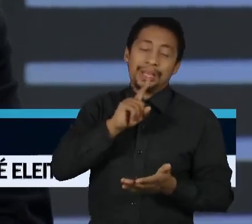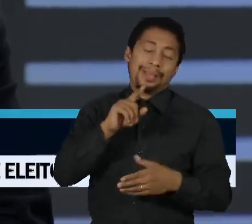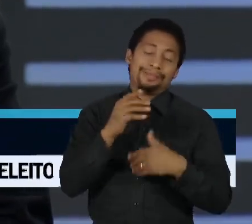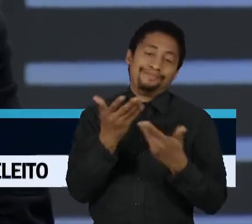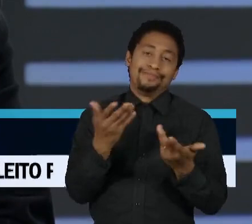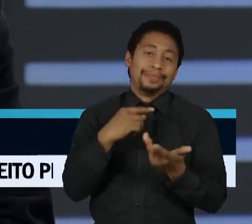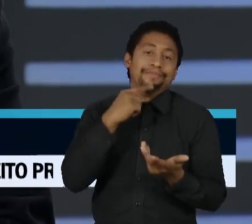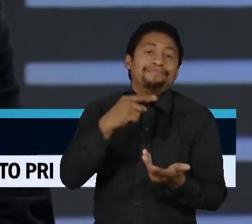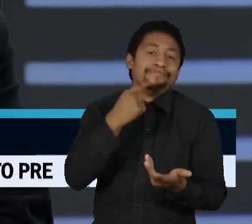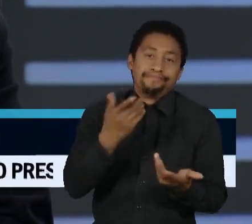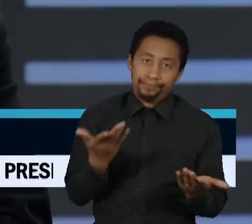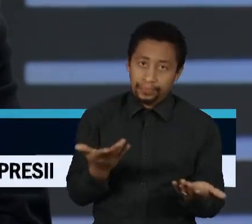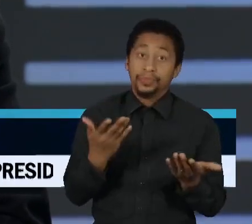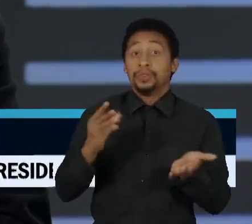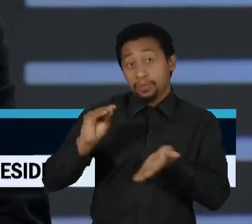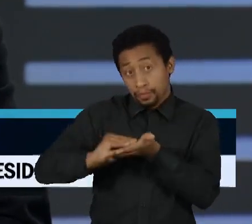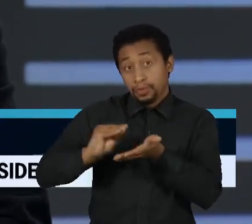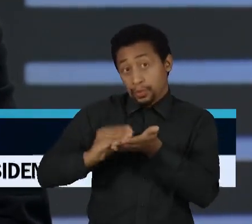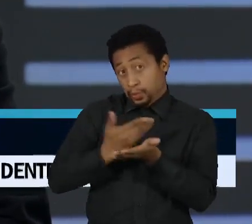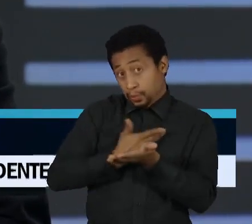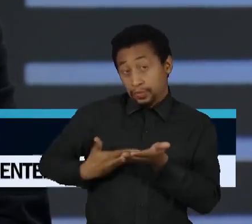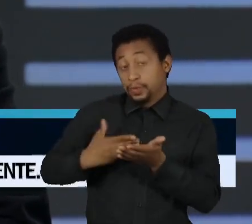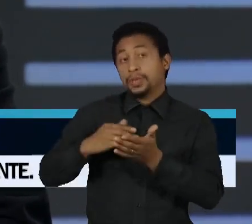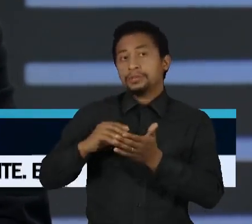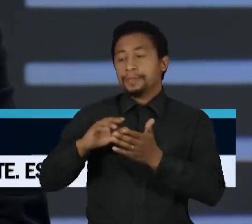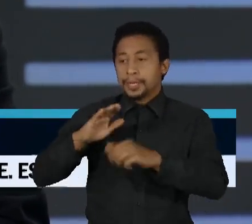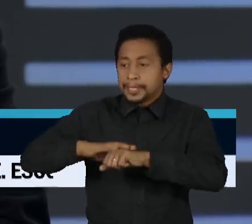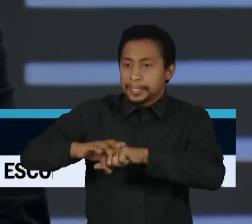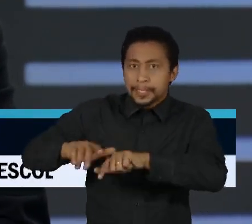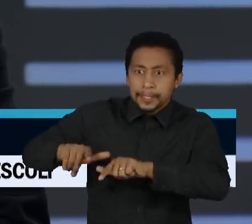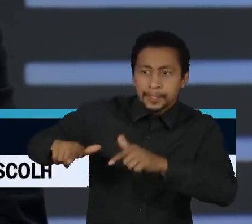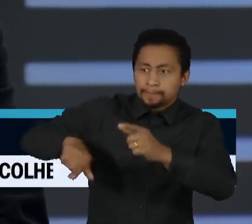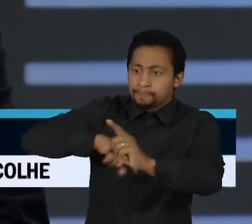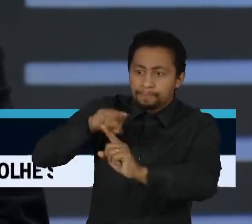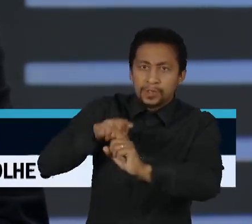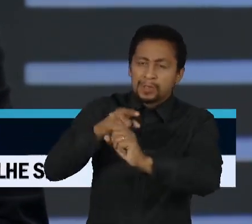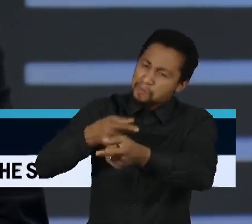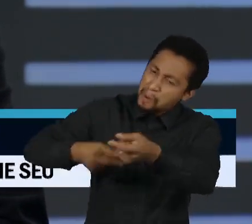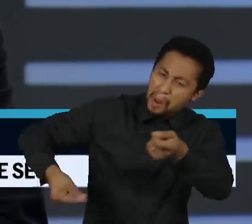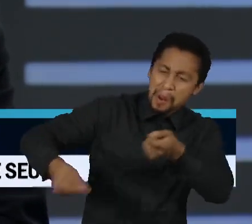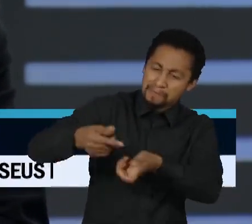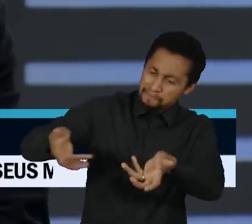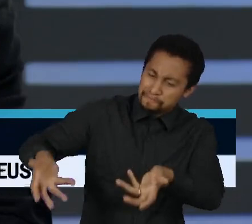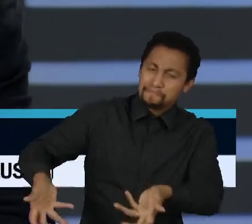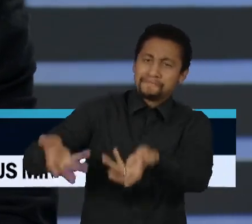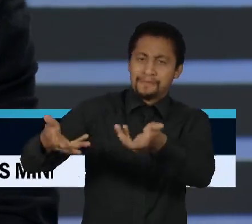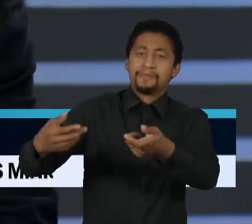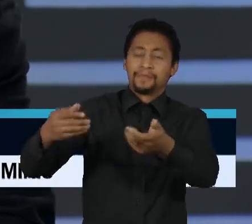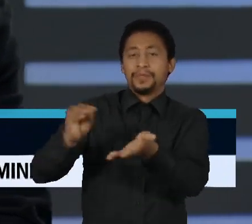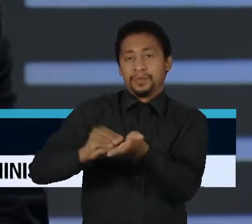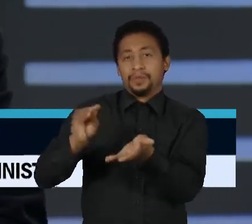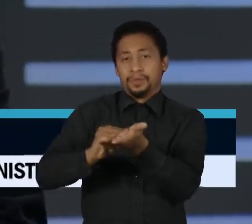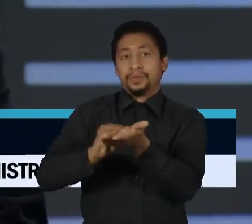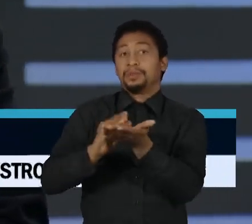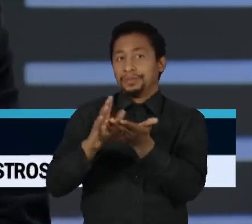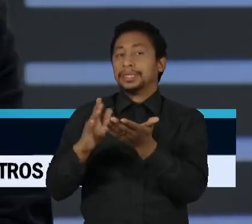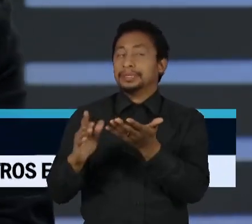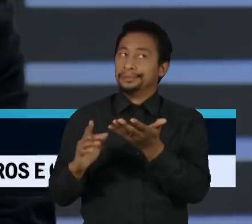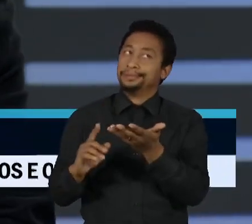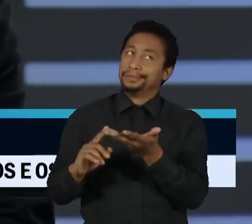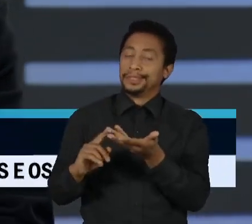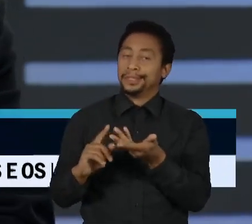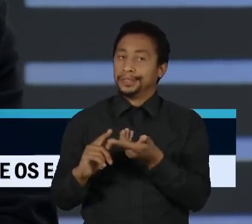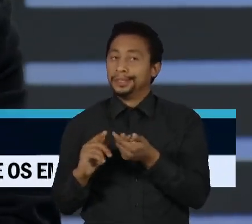acho que ainda tá faltando para esse bovino uma visão de retomada Econômica para valer né Eu acho que tem alguns sinais aí